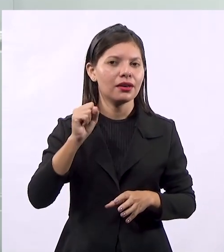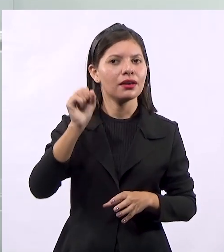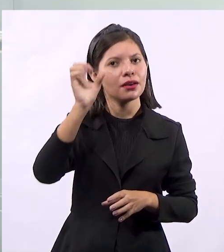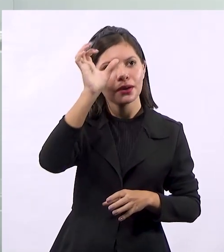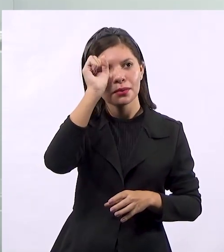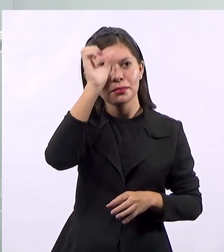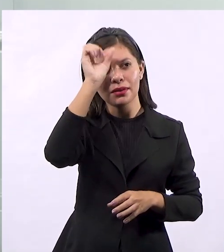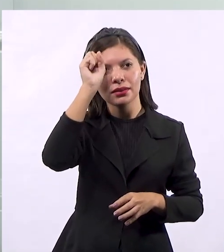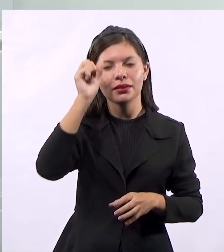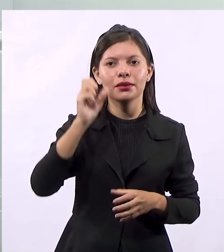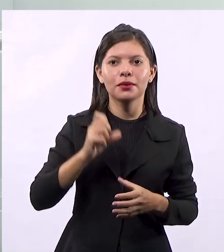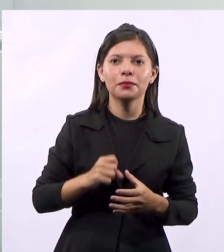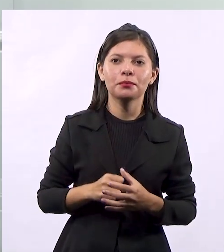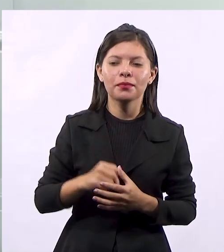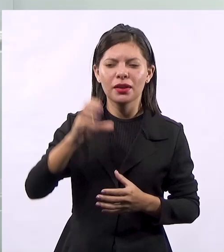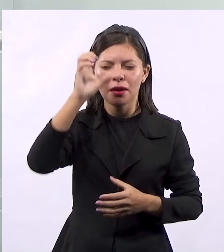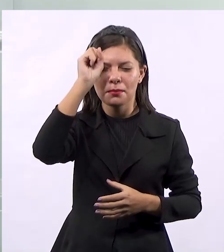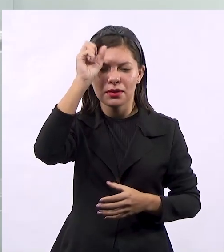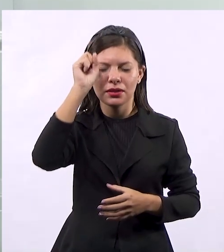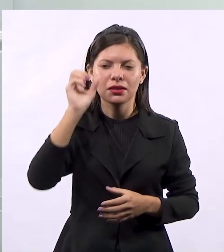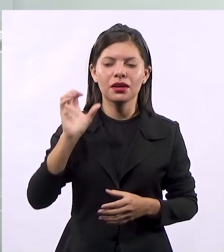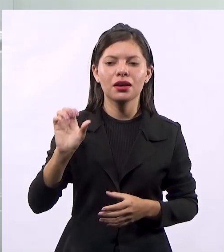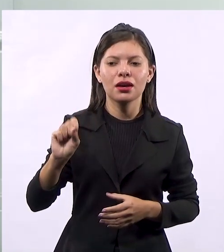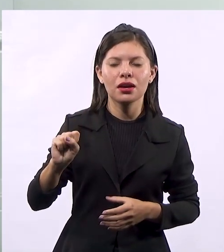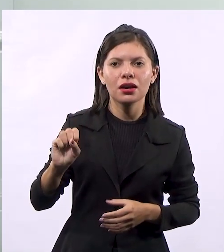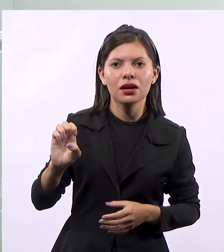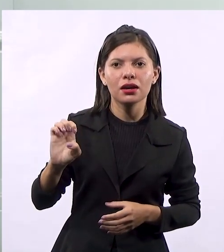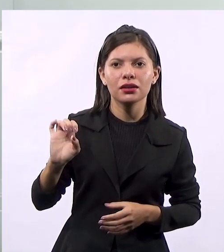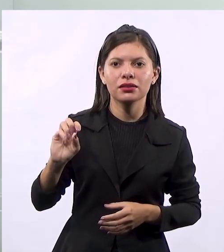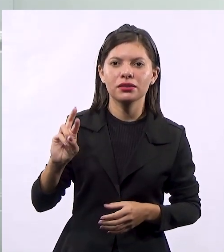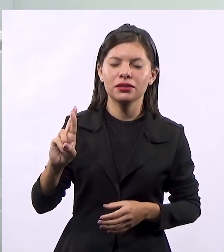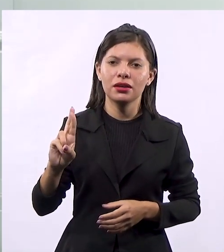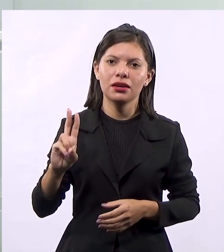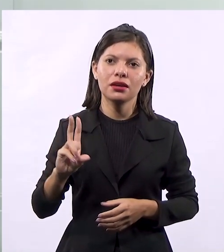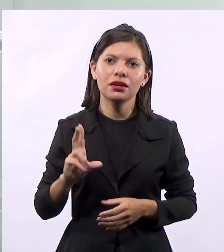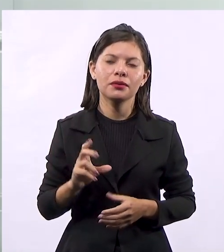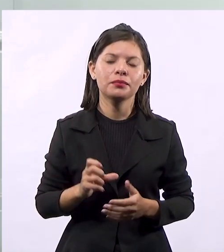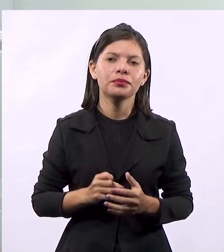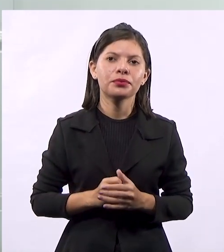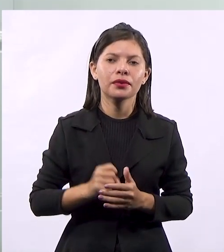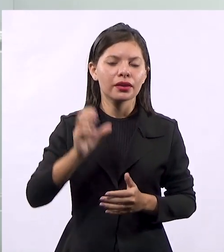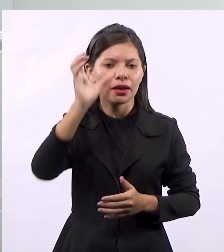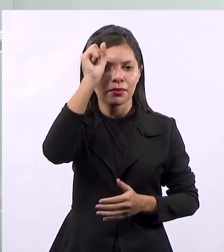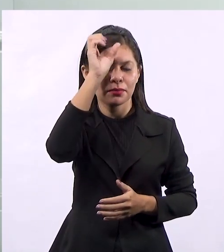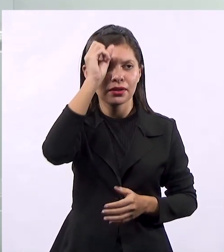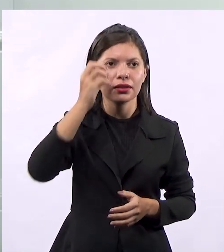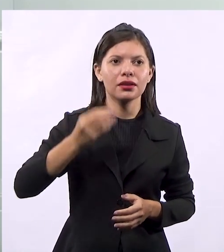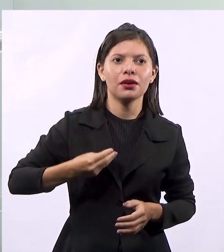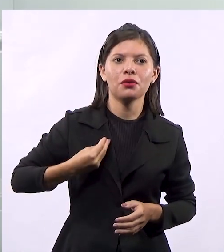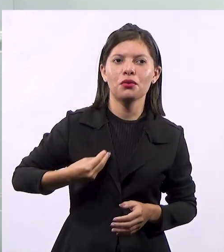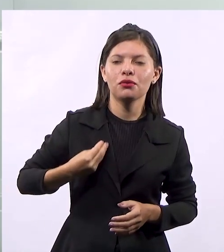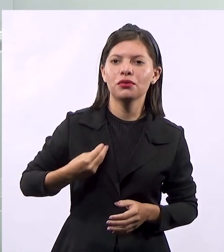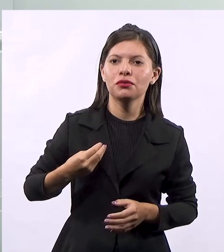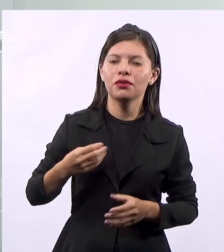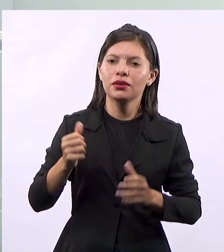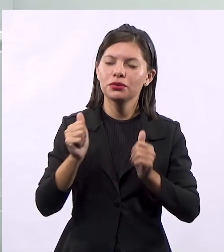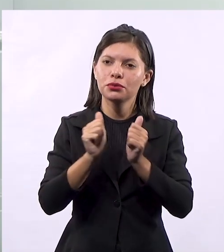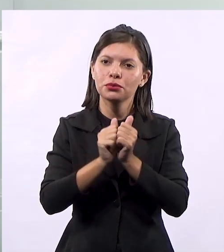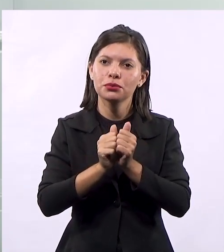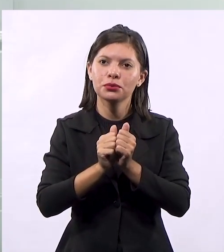educação para a vida, de educação para aprender a aprender, educação de aprender a ser,